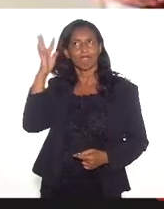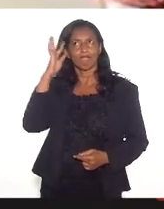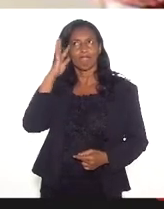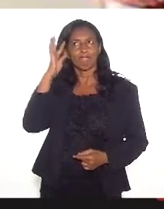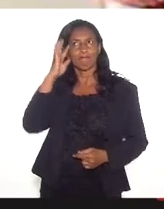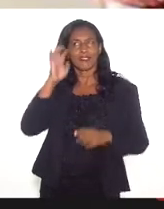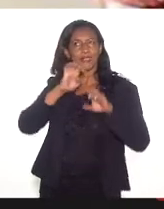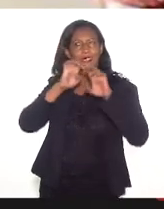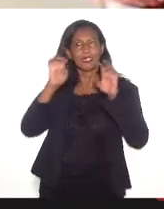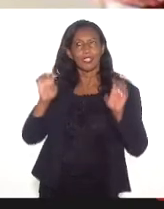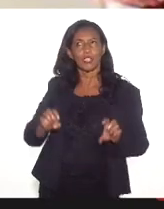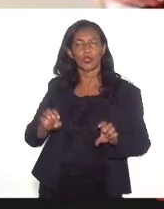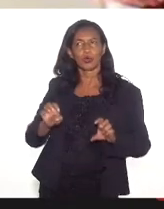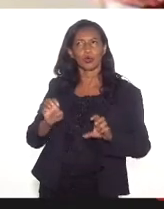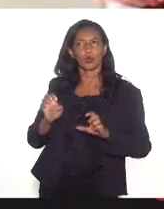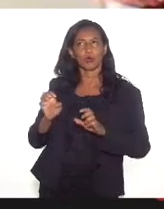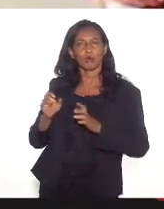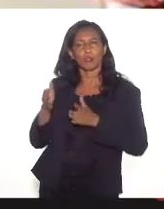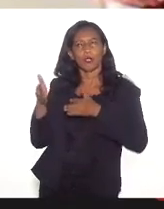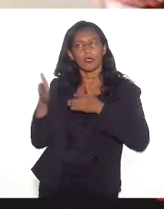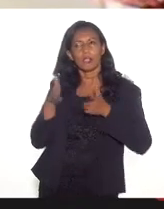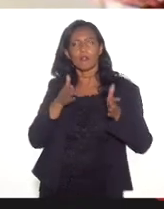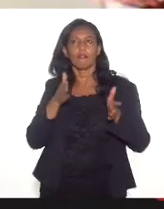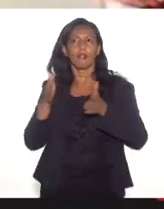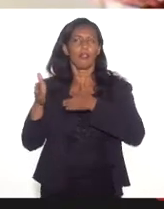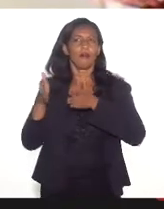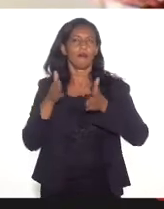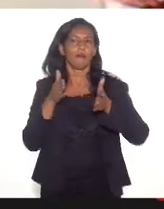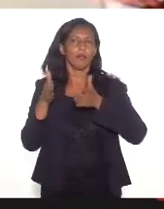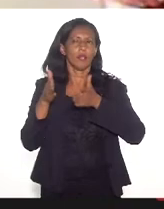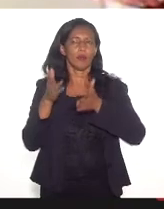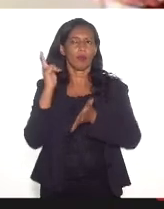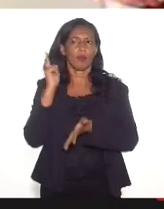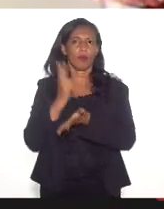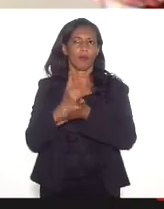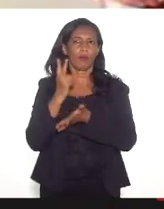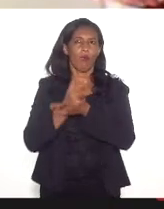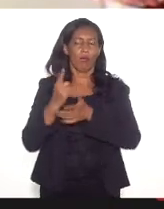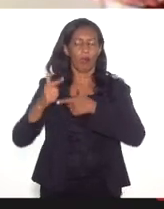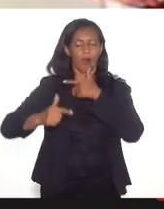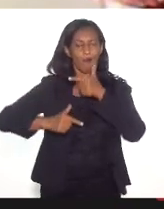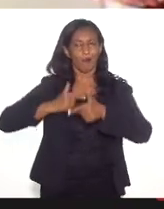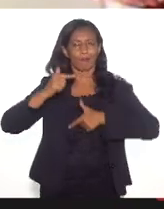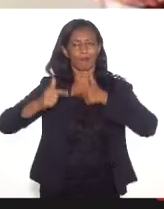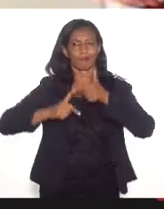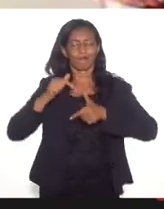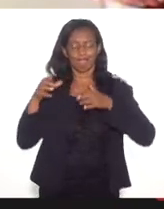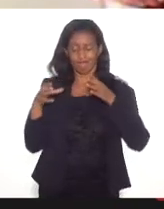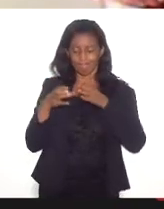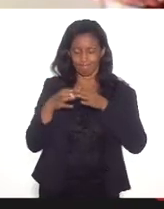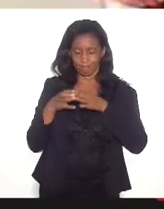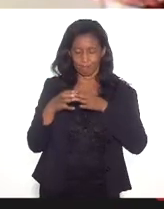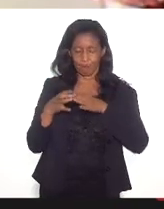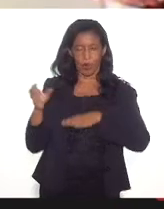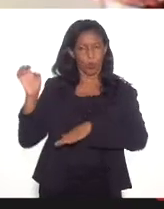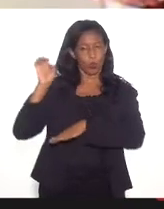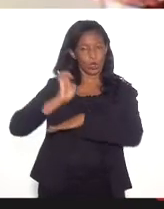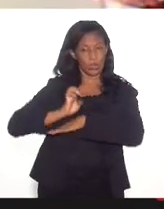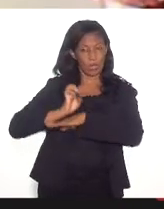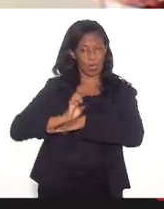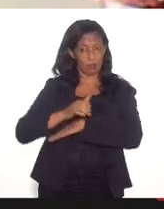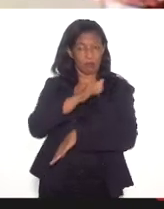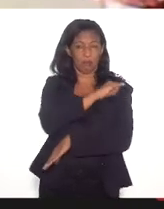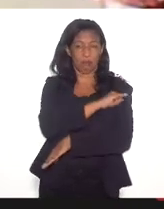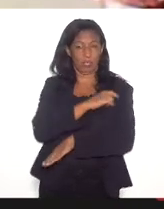estruturantes, caminhos para a gente seguir os trabalhos dessa nossa comissão. O Estado do Rio de Janeiro tem muitos desafios,